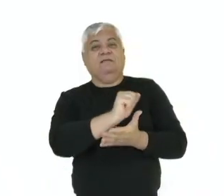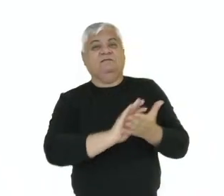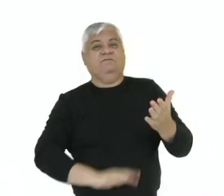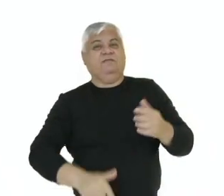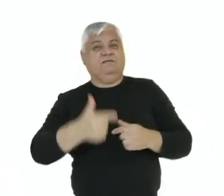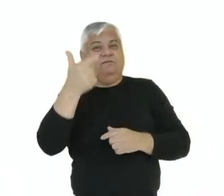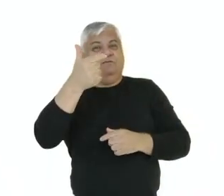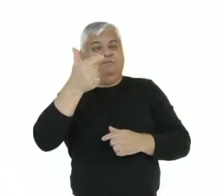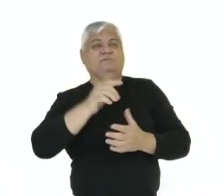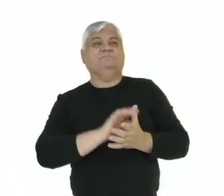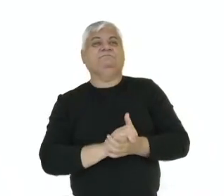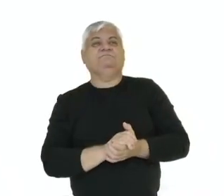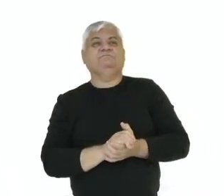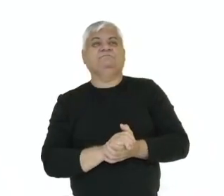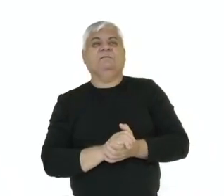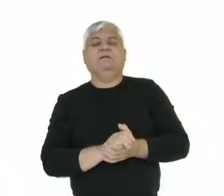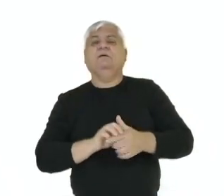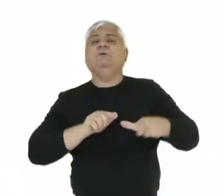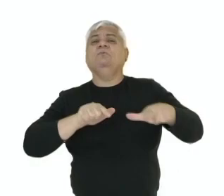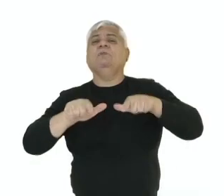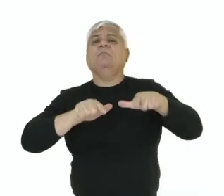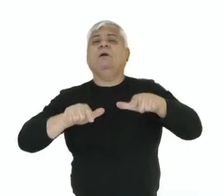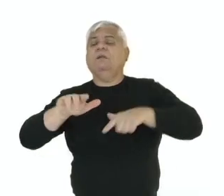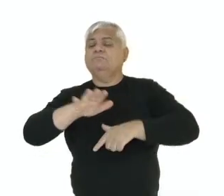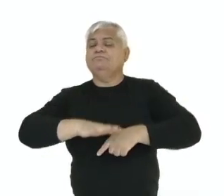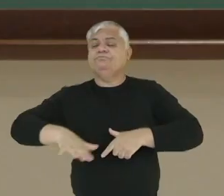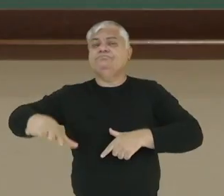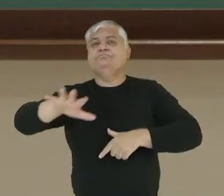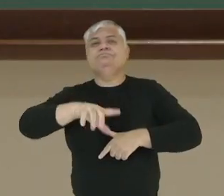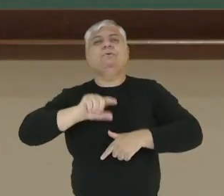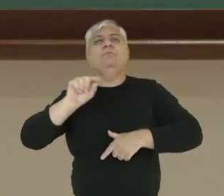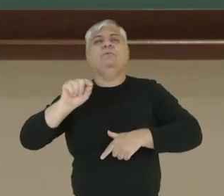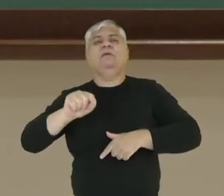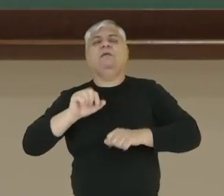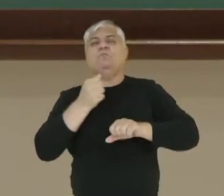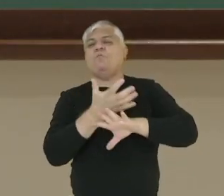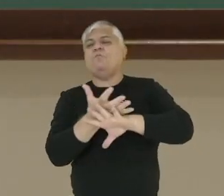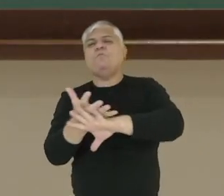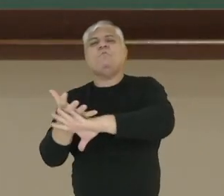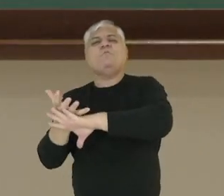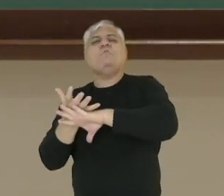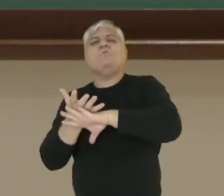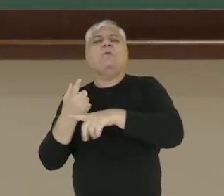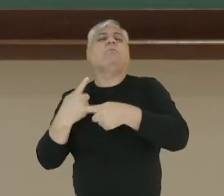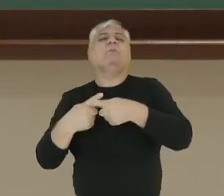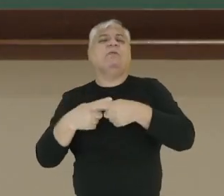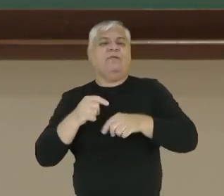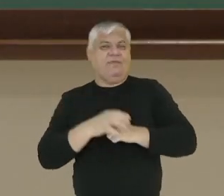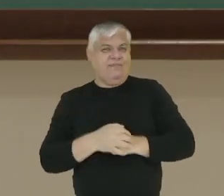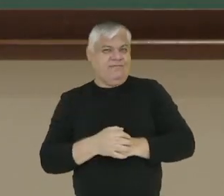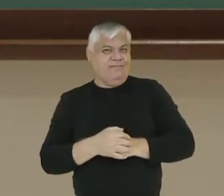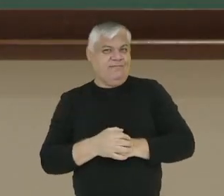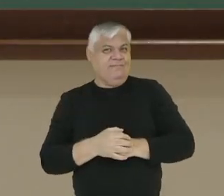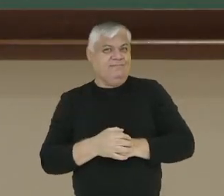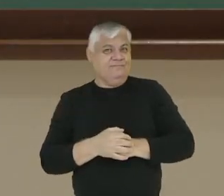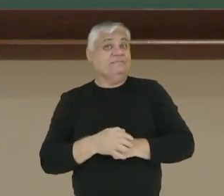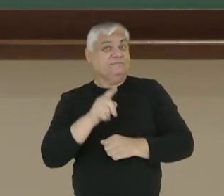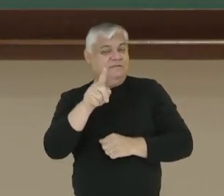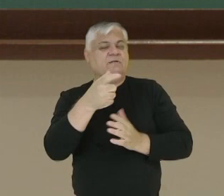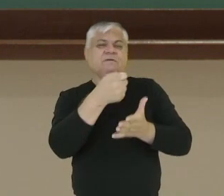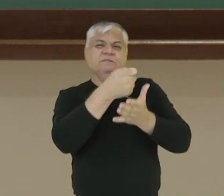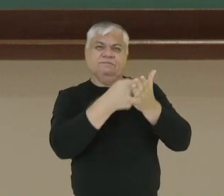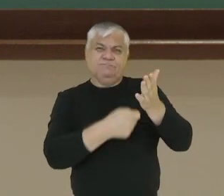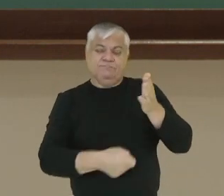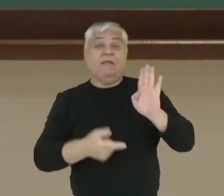Atividade número 2. Porque o mercado de trabalho é simbolizado por um deserto. Você vai explicar lá no teu caderno por que